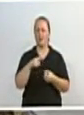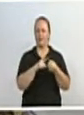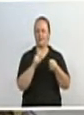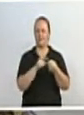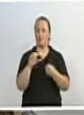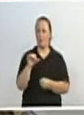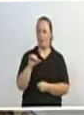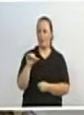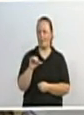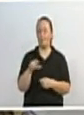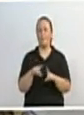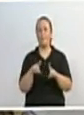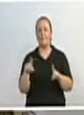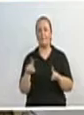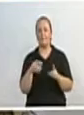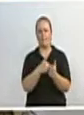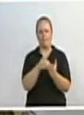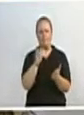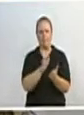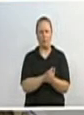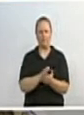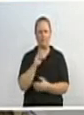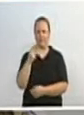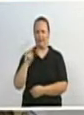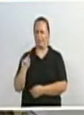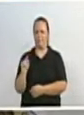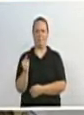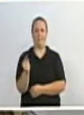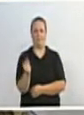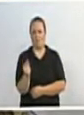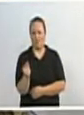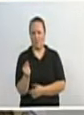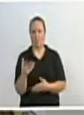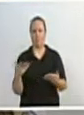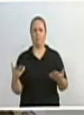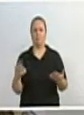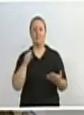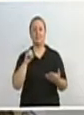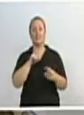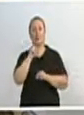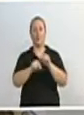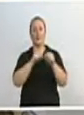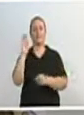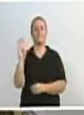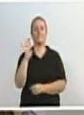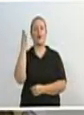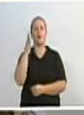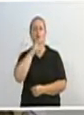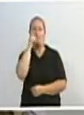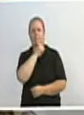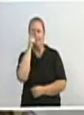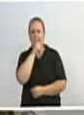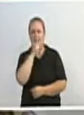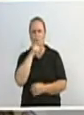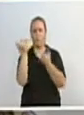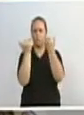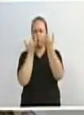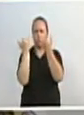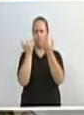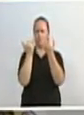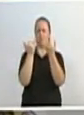dizia. Agora, multa sim de R$ 3.000 na constatação de falsidade nas informações prestadas